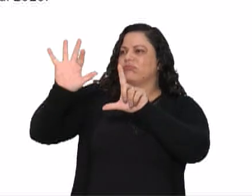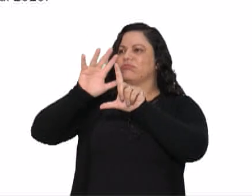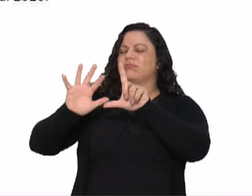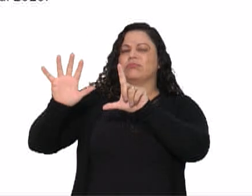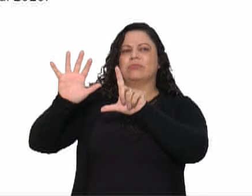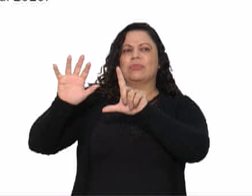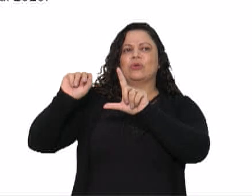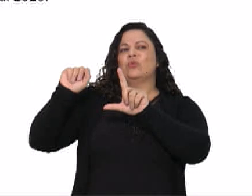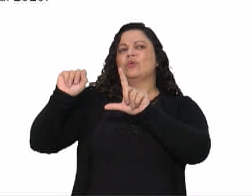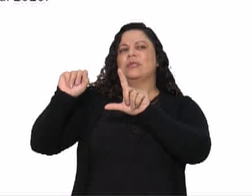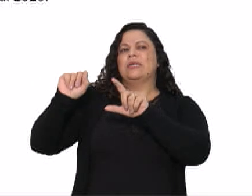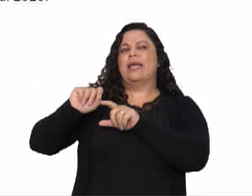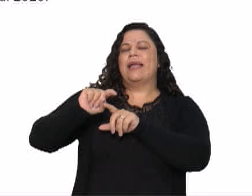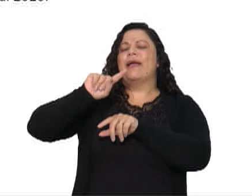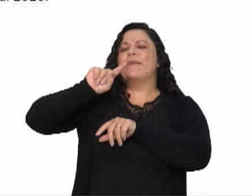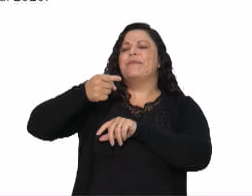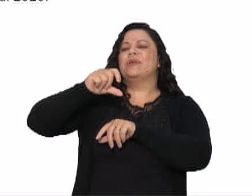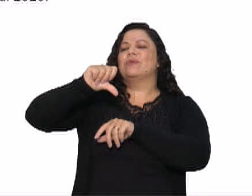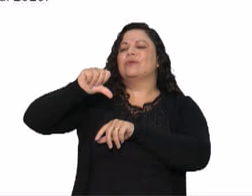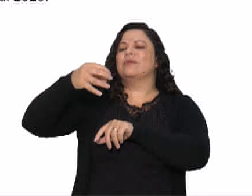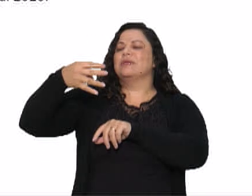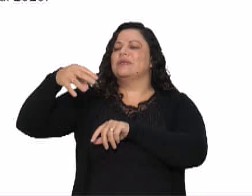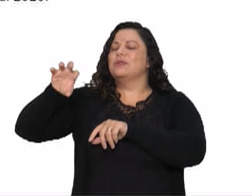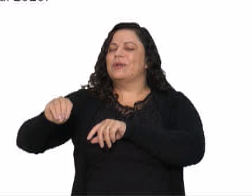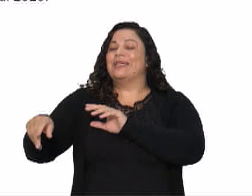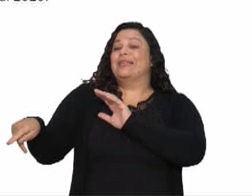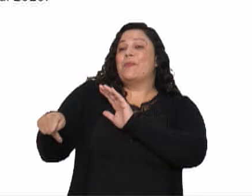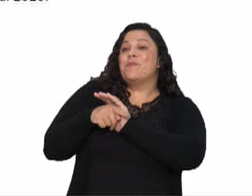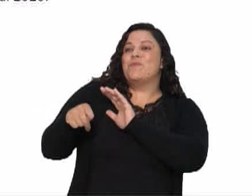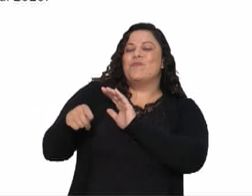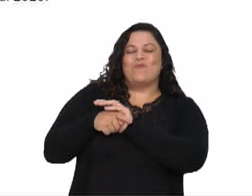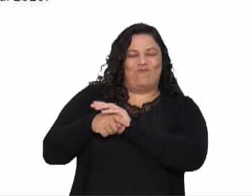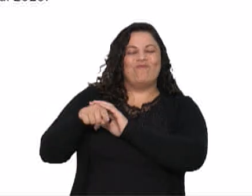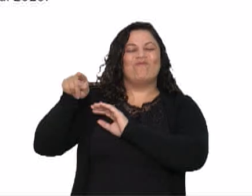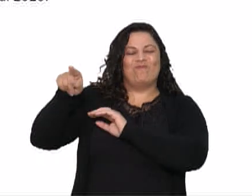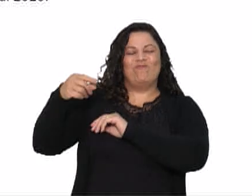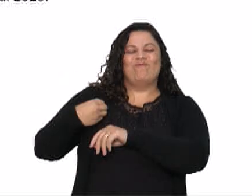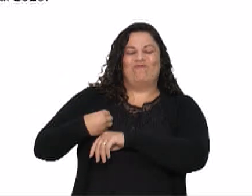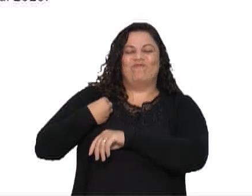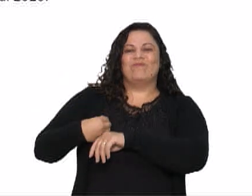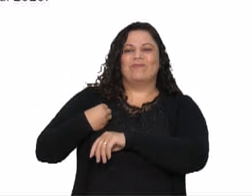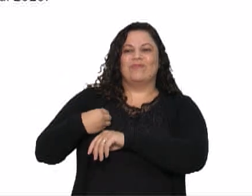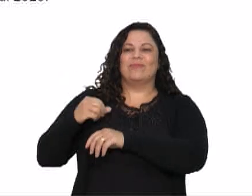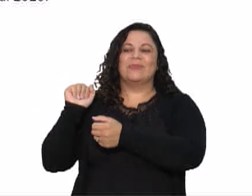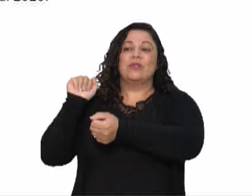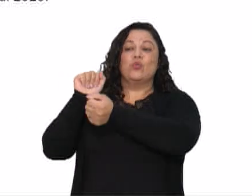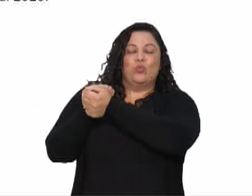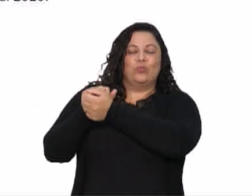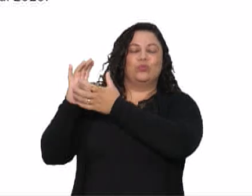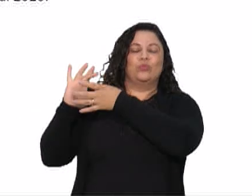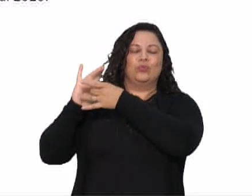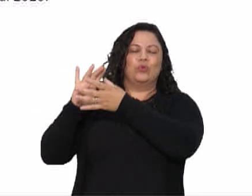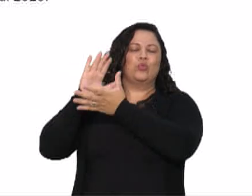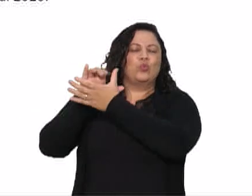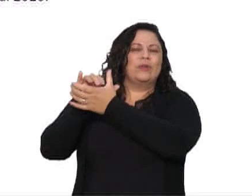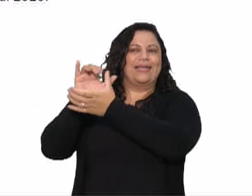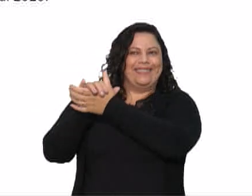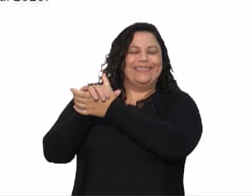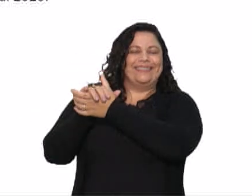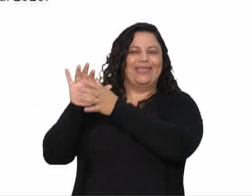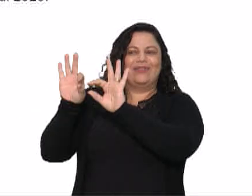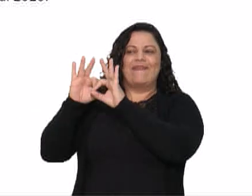vidro era a propriedade da Lina, onde ela morava com o marido, ok? Olha só, lá naquela época não estava